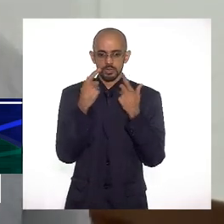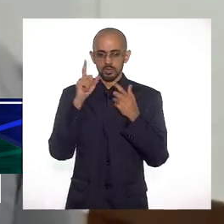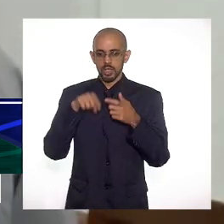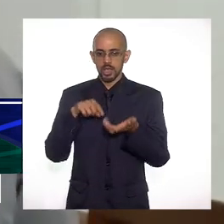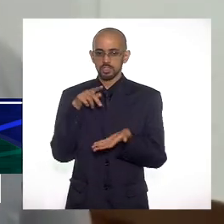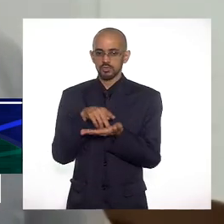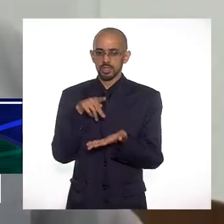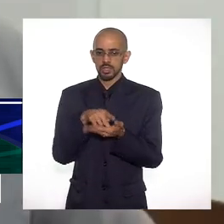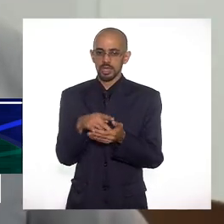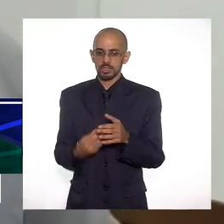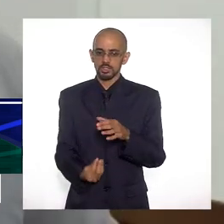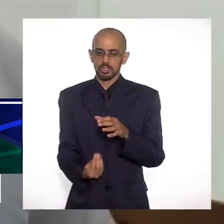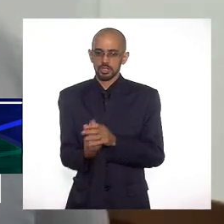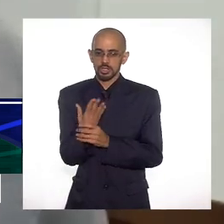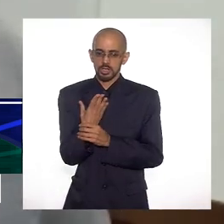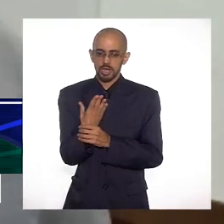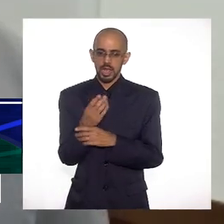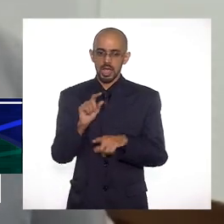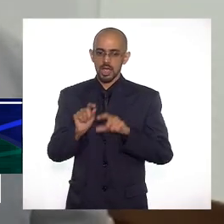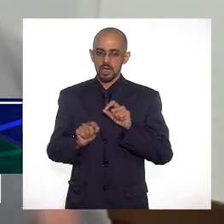justamente criar